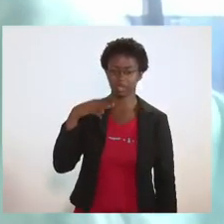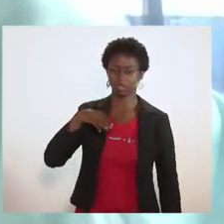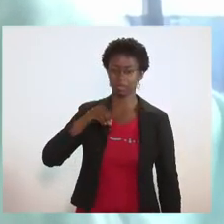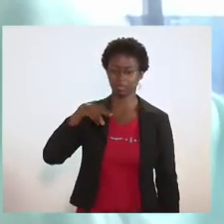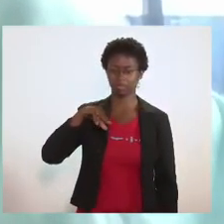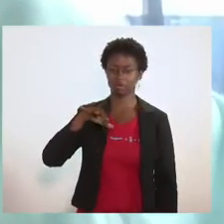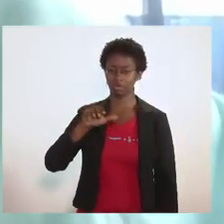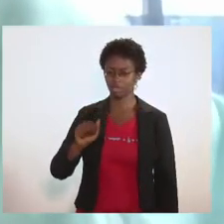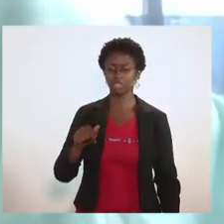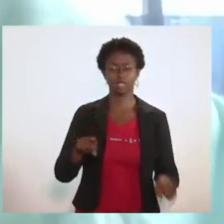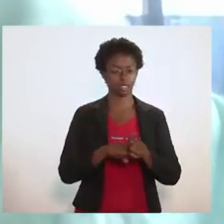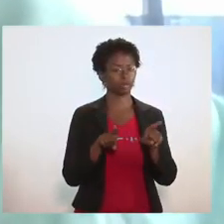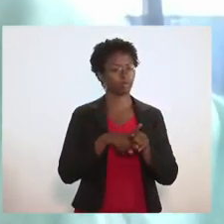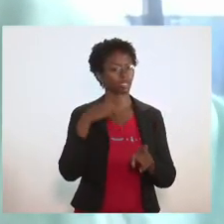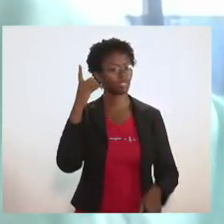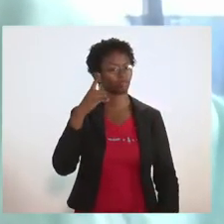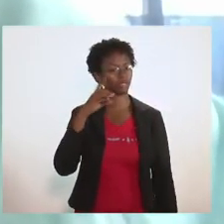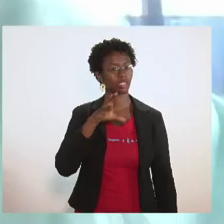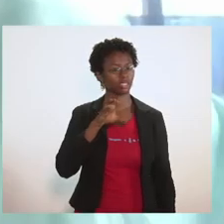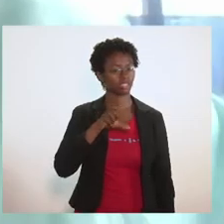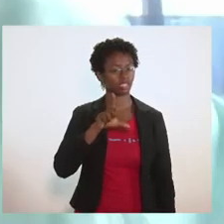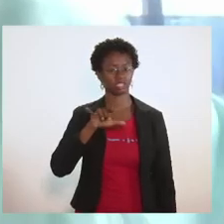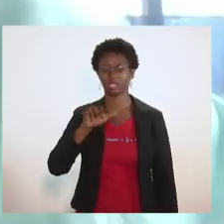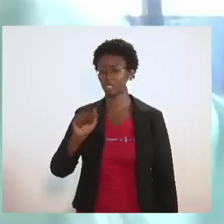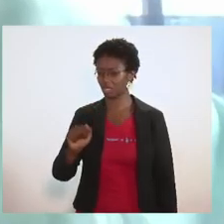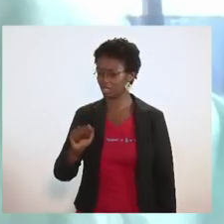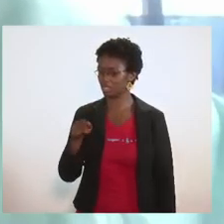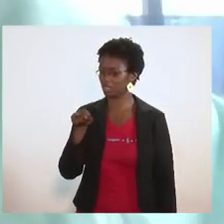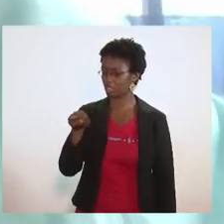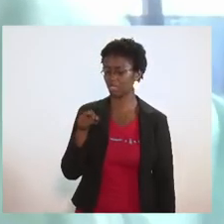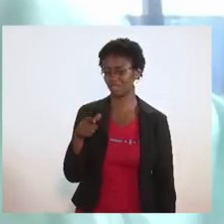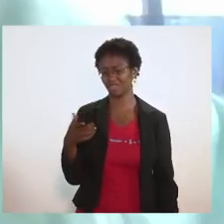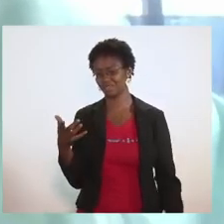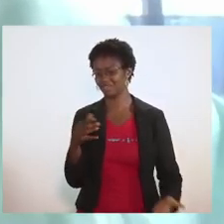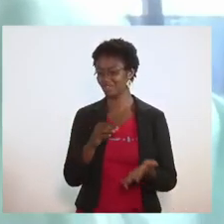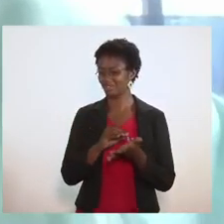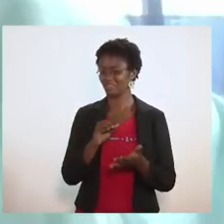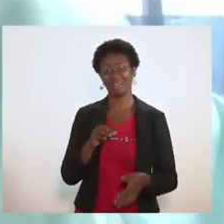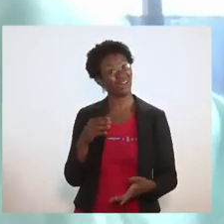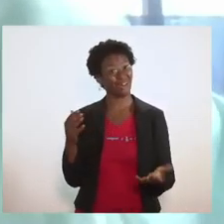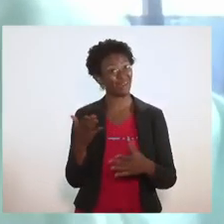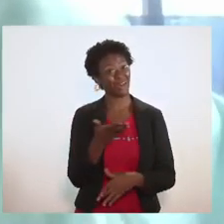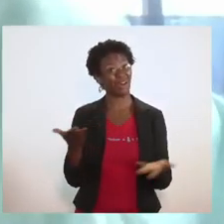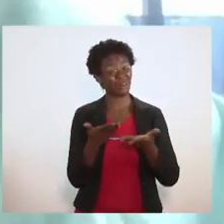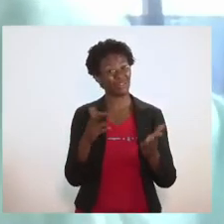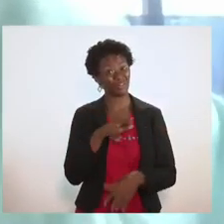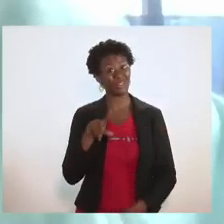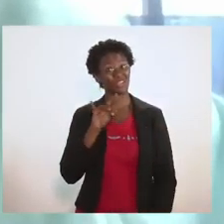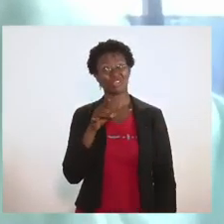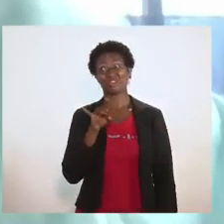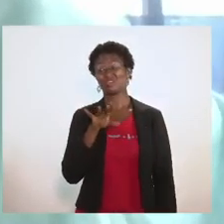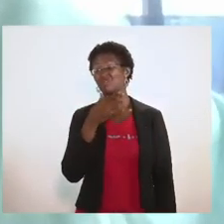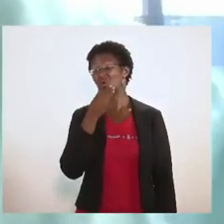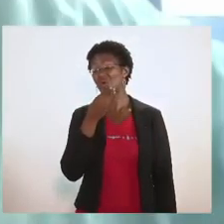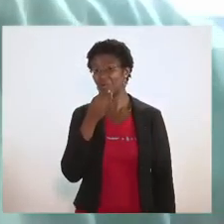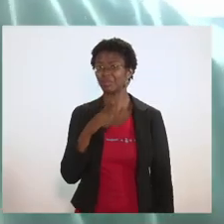de poluição sonora, de decibéis em igrejas. Eu me lembro que, na época, eu entrei dentro disso. E